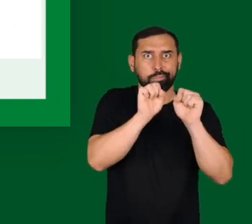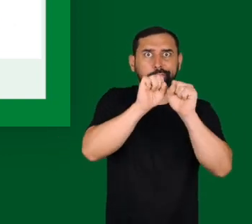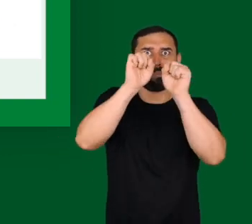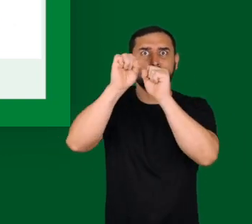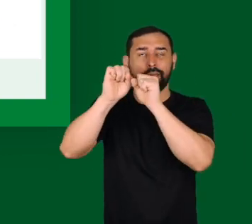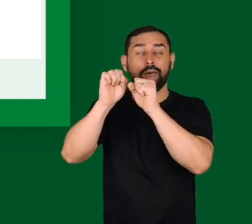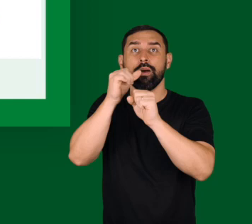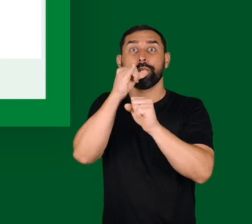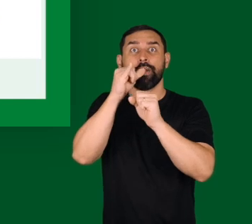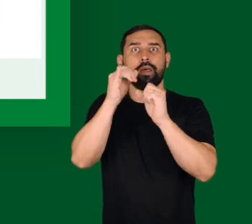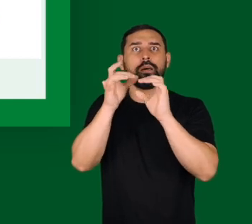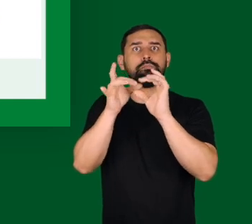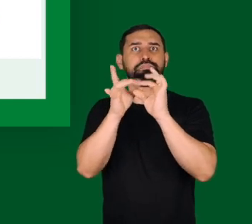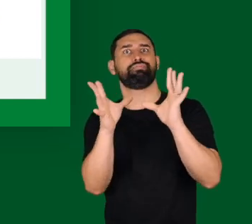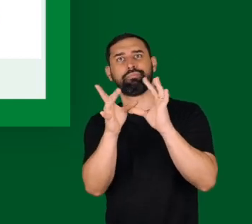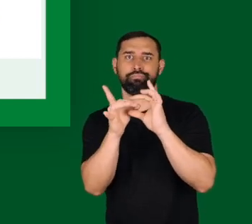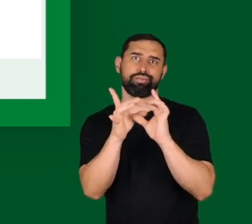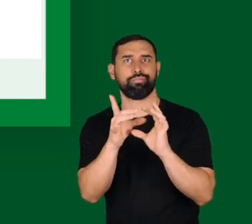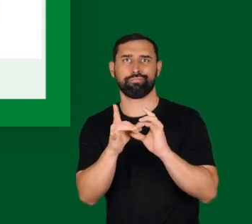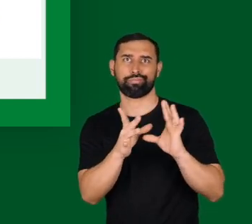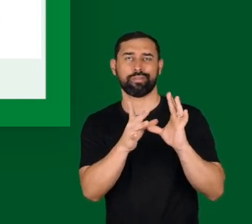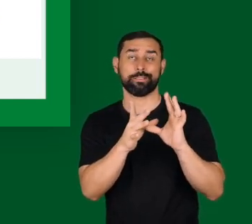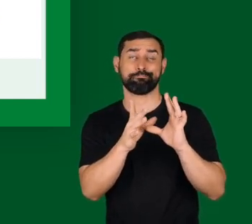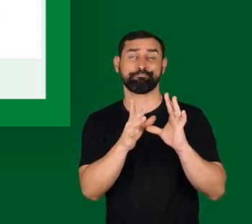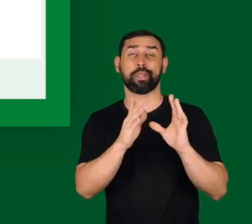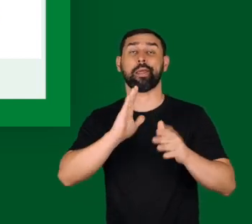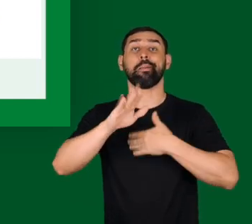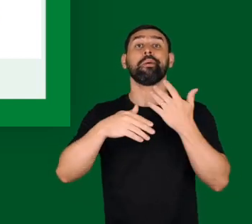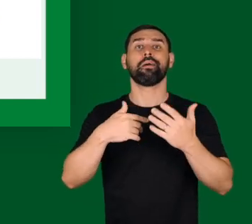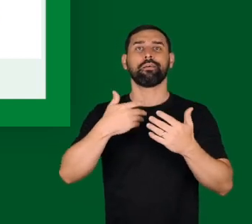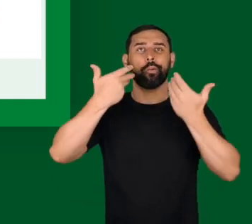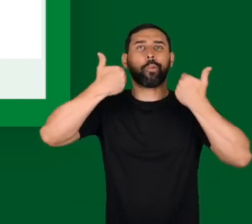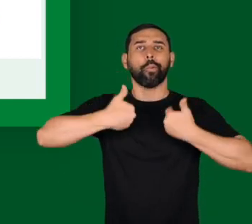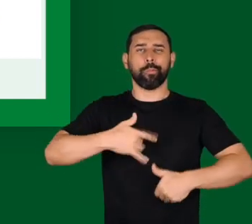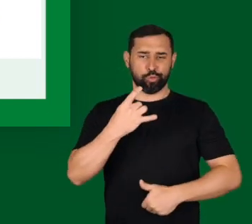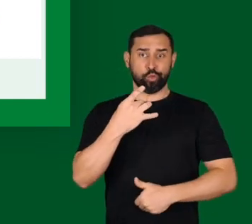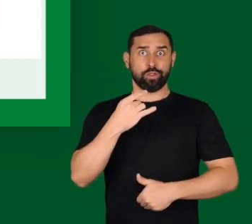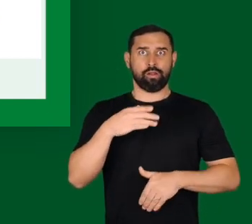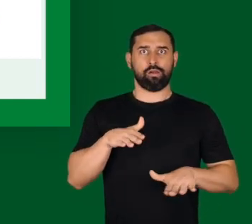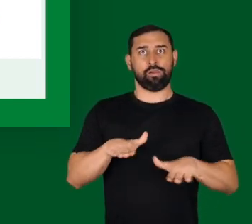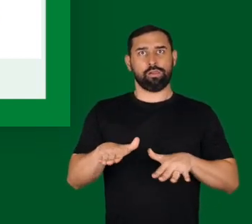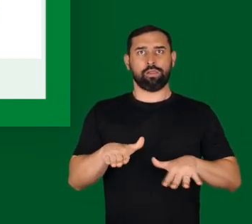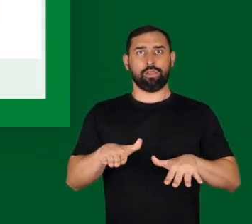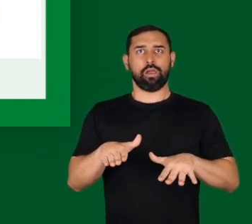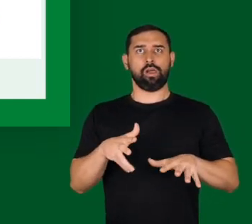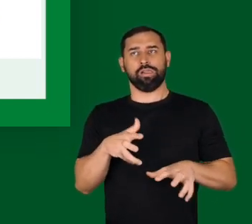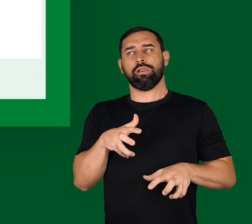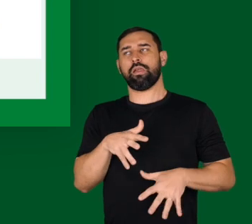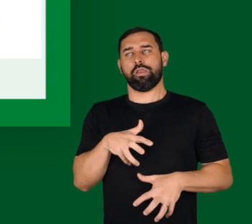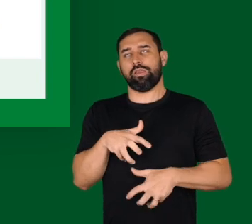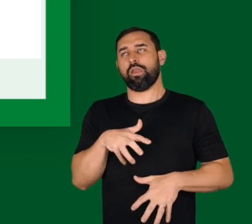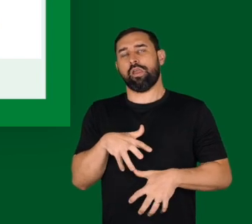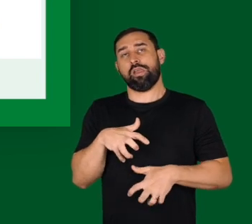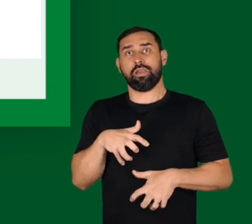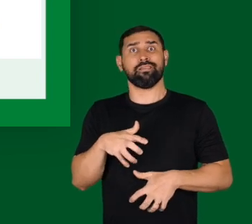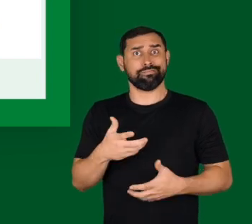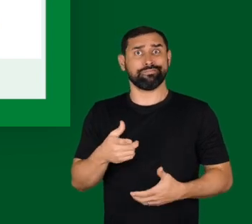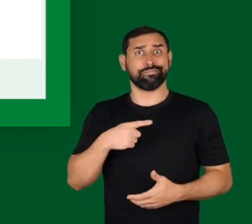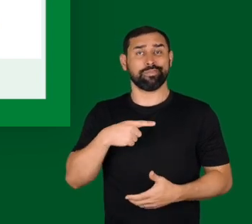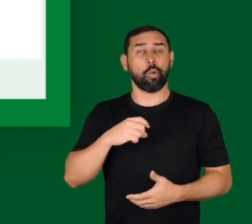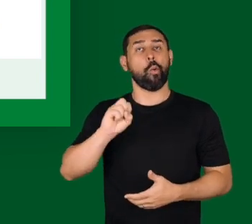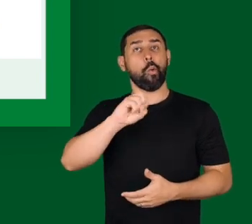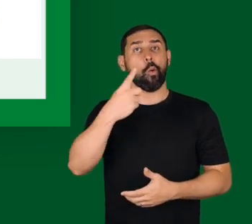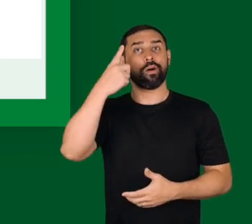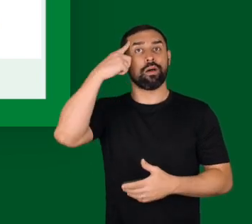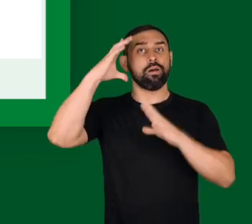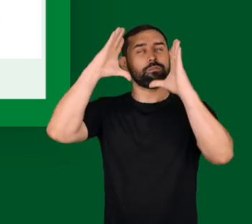a transmissão da função elétrica cerebral. E isso vai levar a movimentos estereotipados,